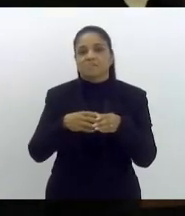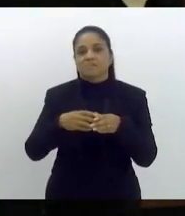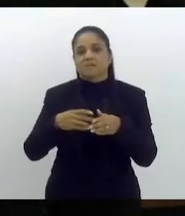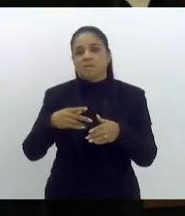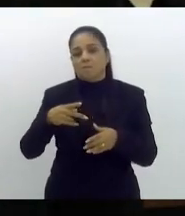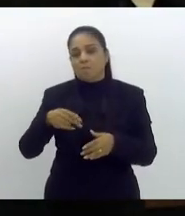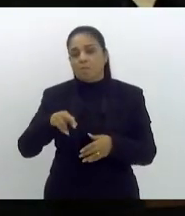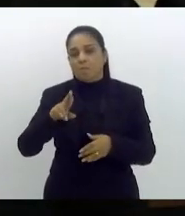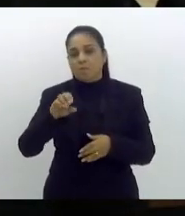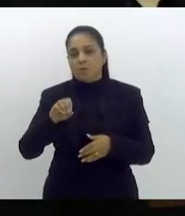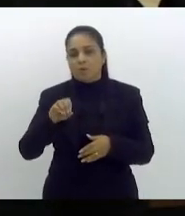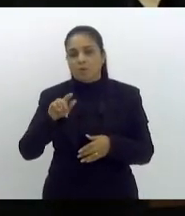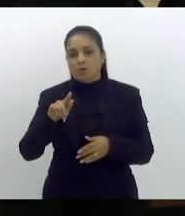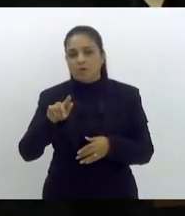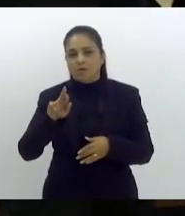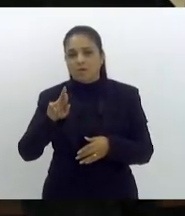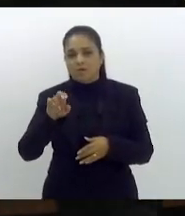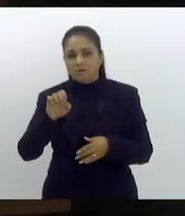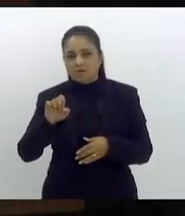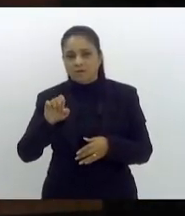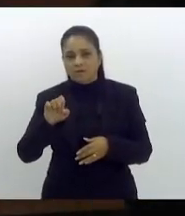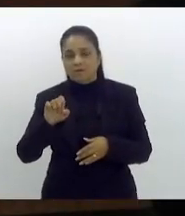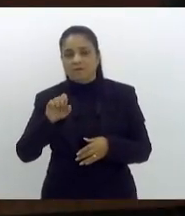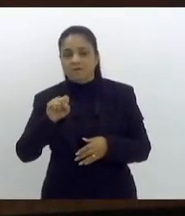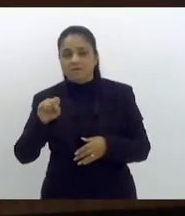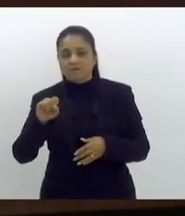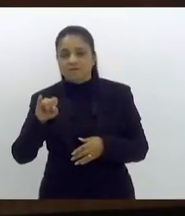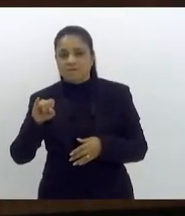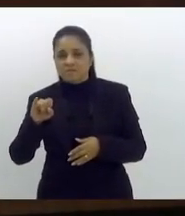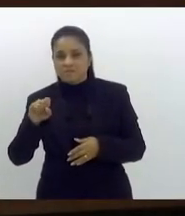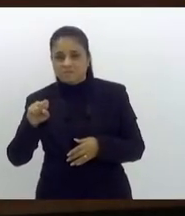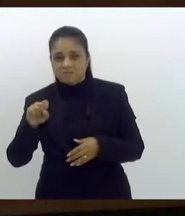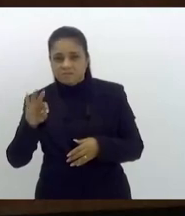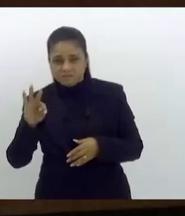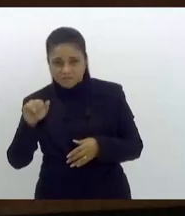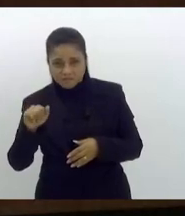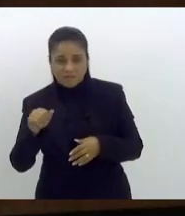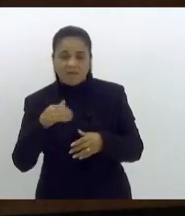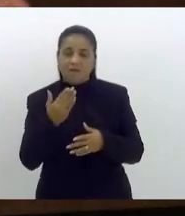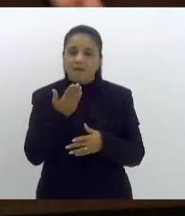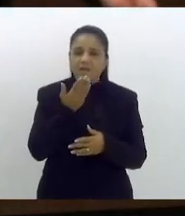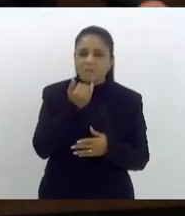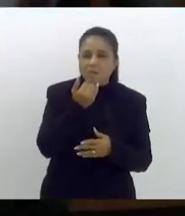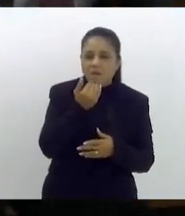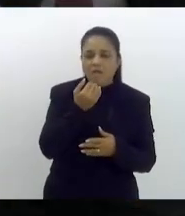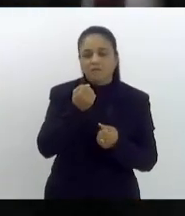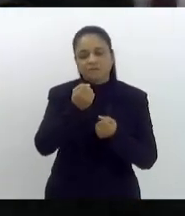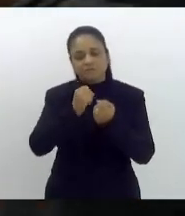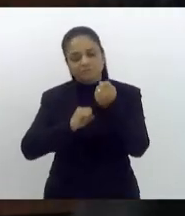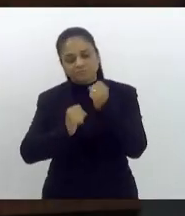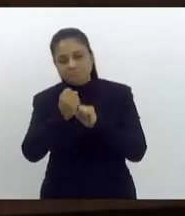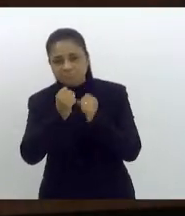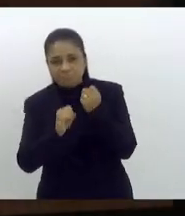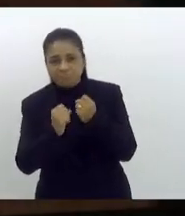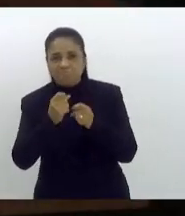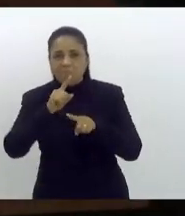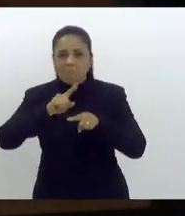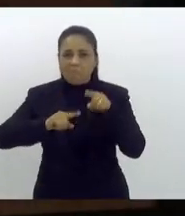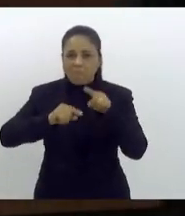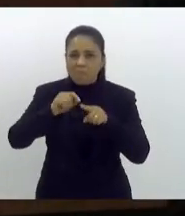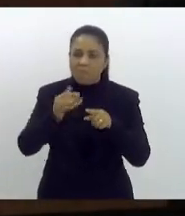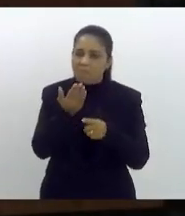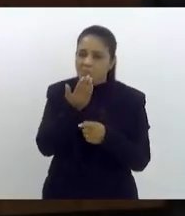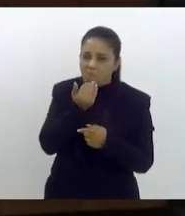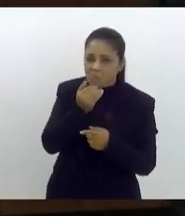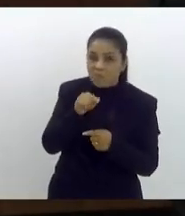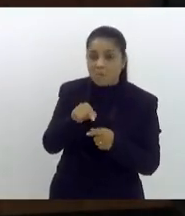se surgem contra a questão da alimentação dos Tais Alimentos ultraprocessados mas a bancada